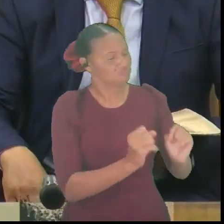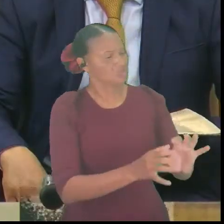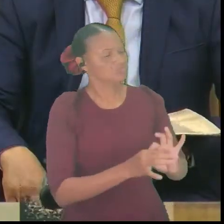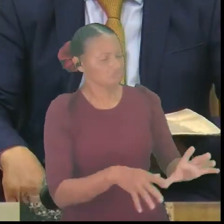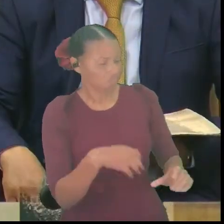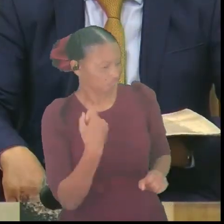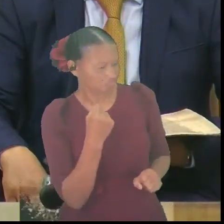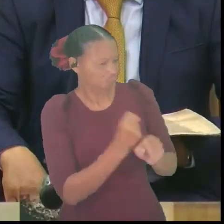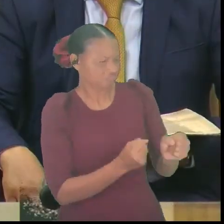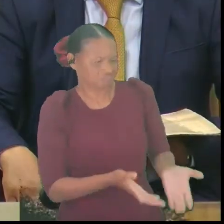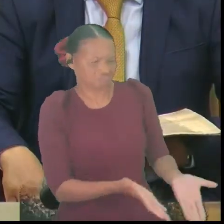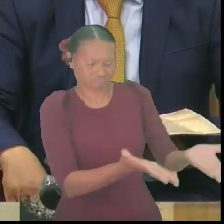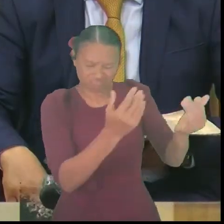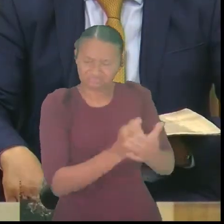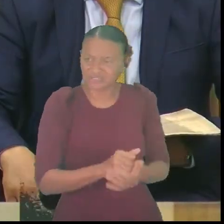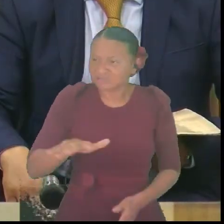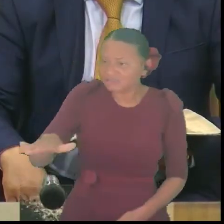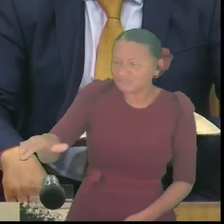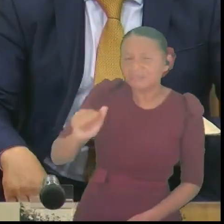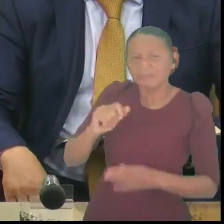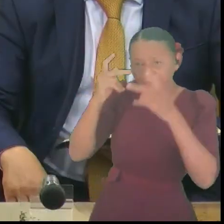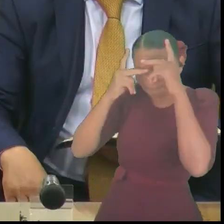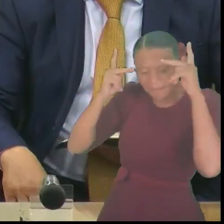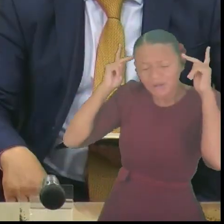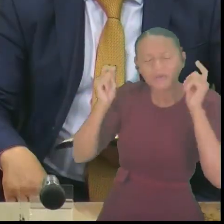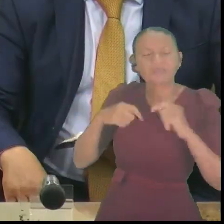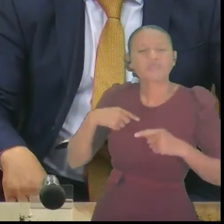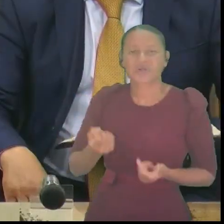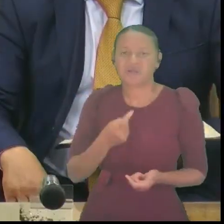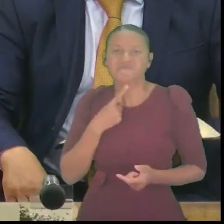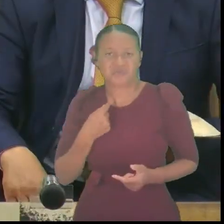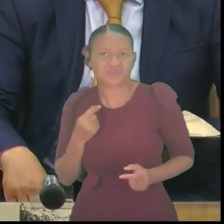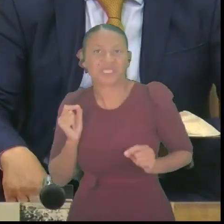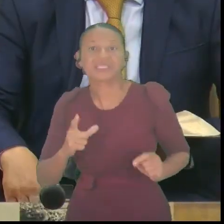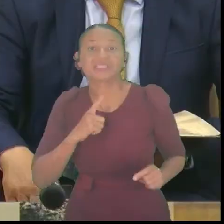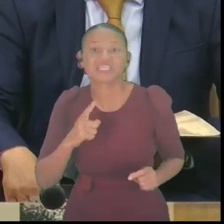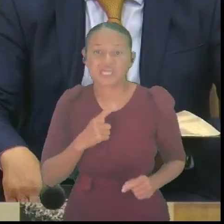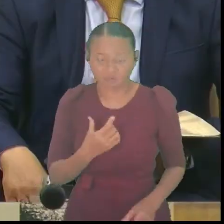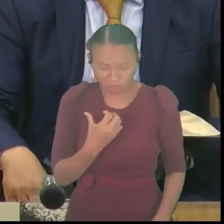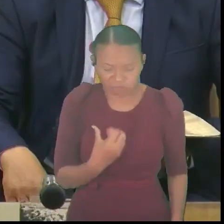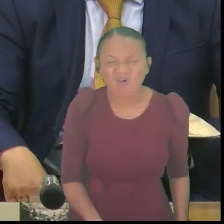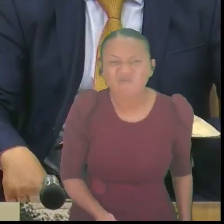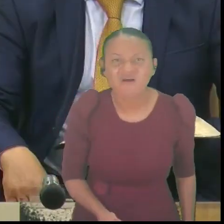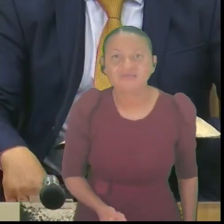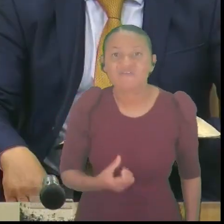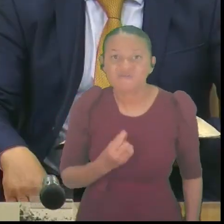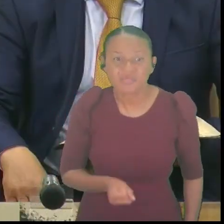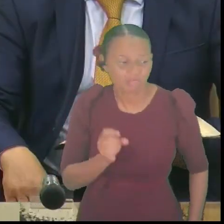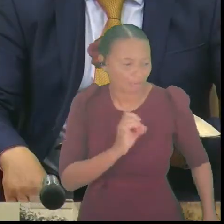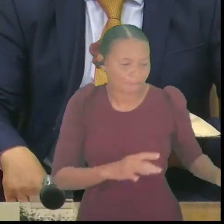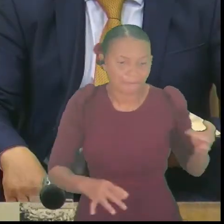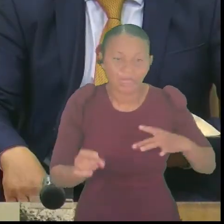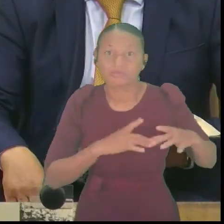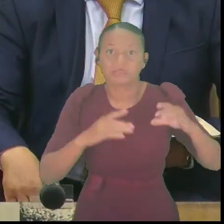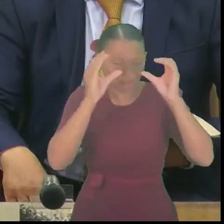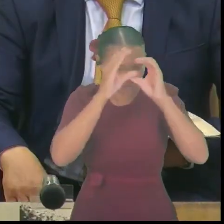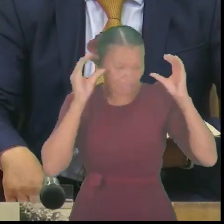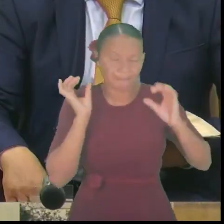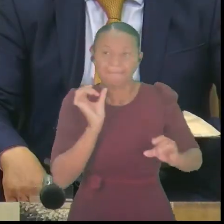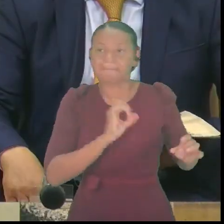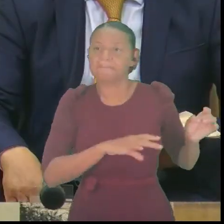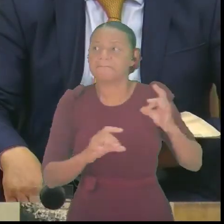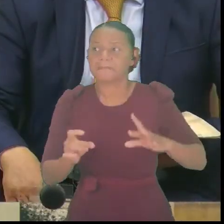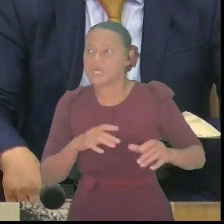chamasse Pilatos, queridos irmãos, sabe qual foi a motivação de Pilatos? Covardia, medo de César, medo de